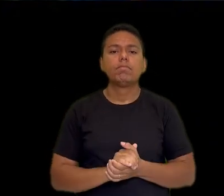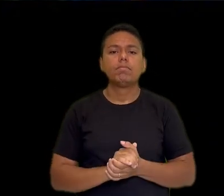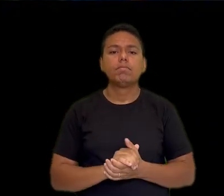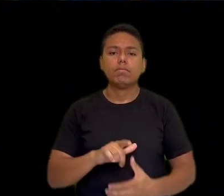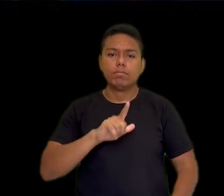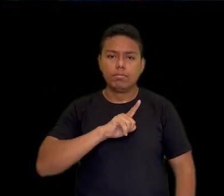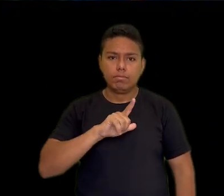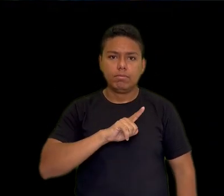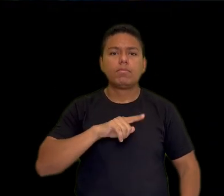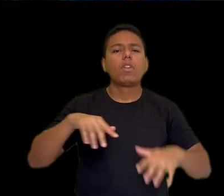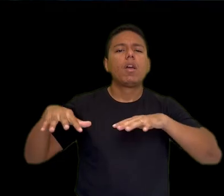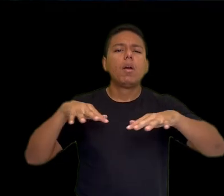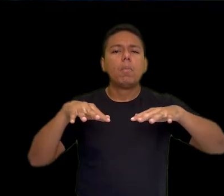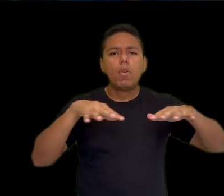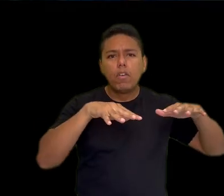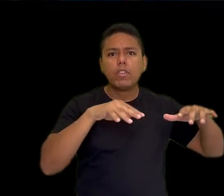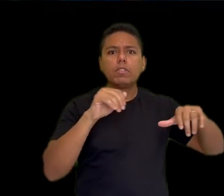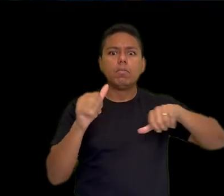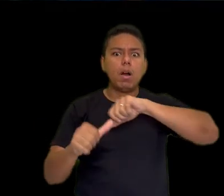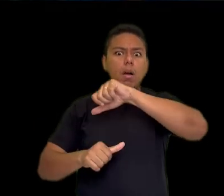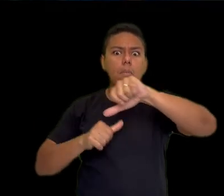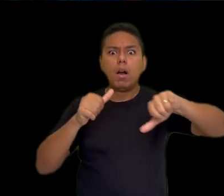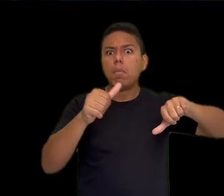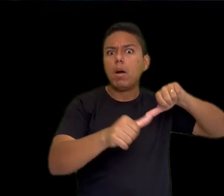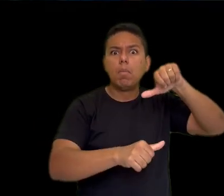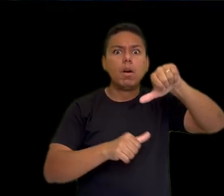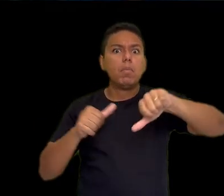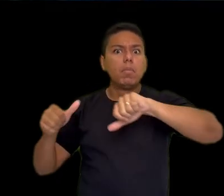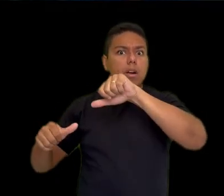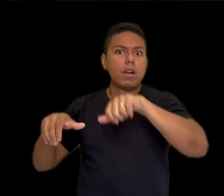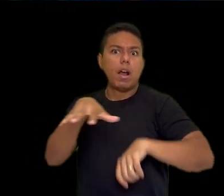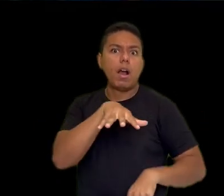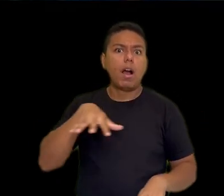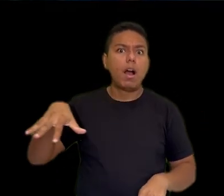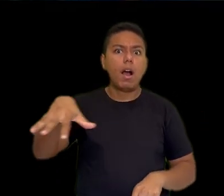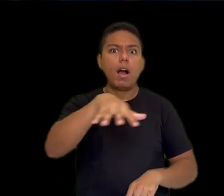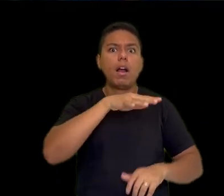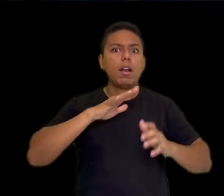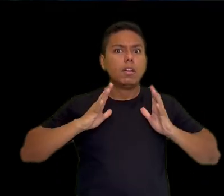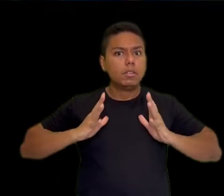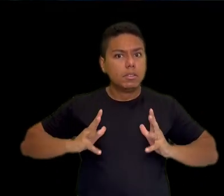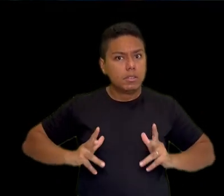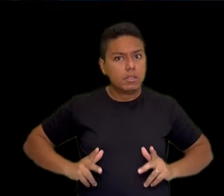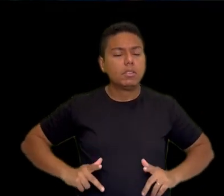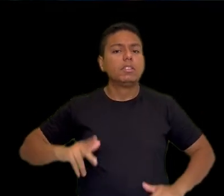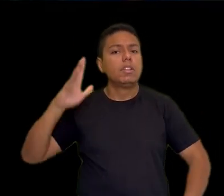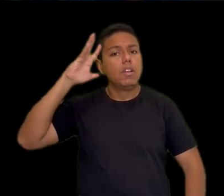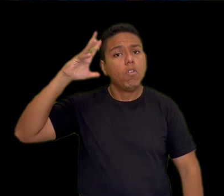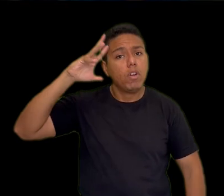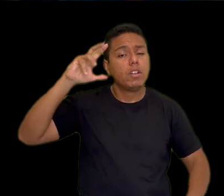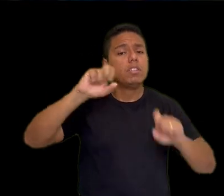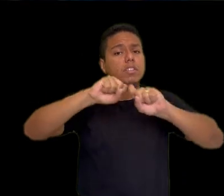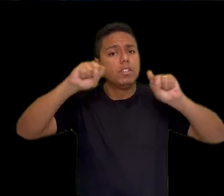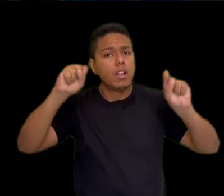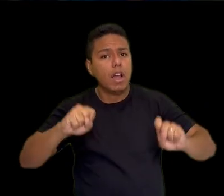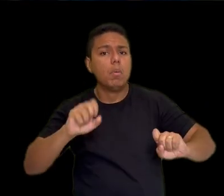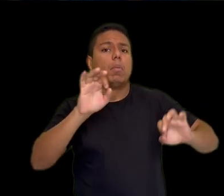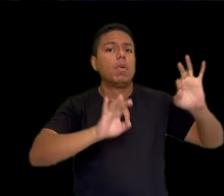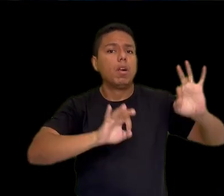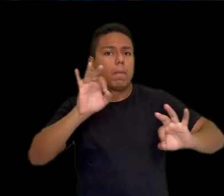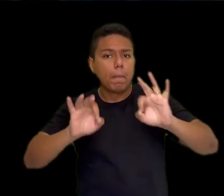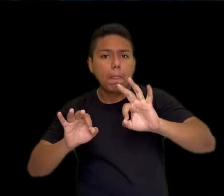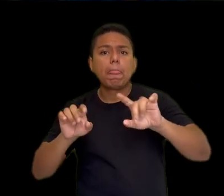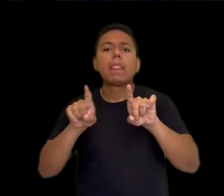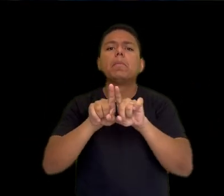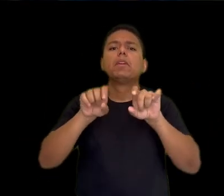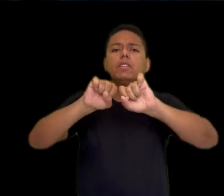a gente vê o movimento de reforma sanitária, teorias sistêmicas e teorias do planejamento, sistemas